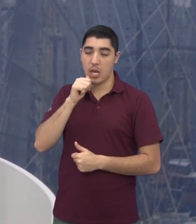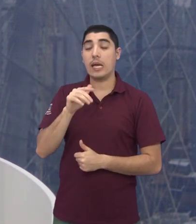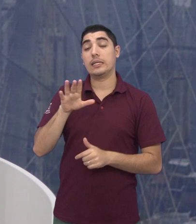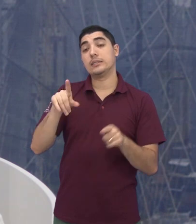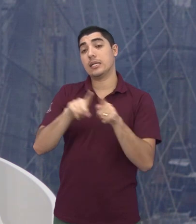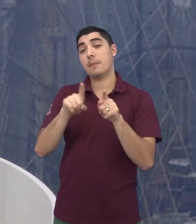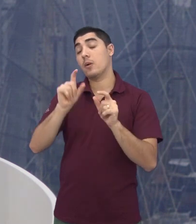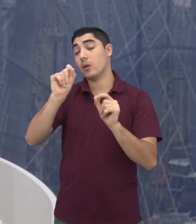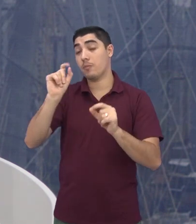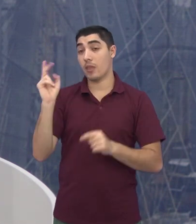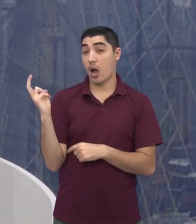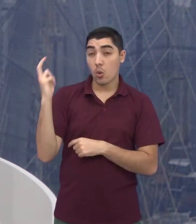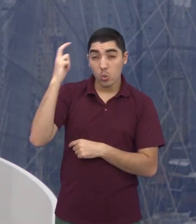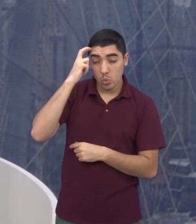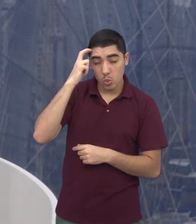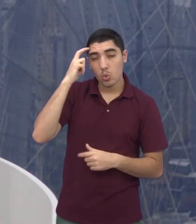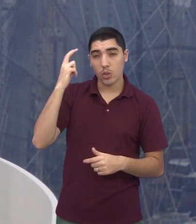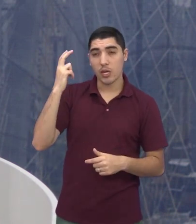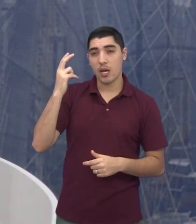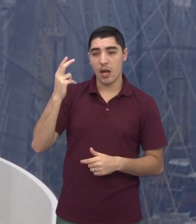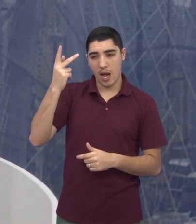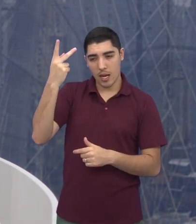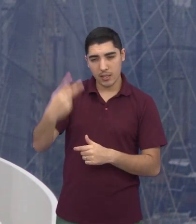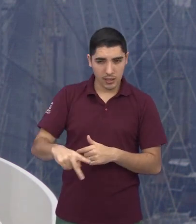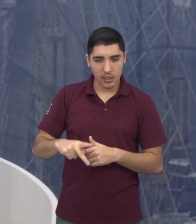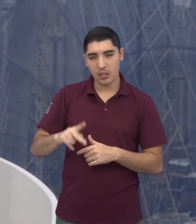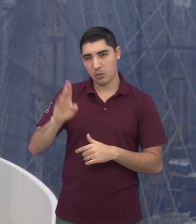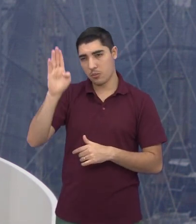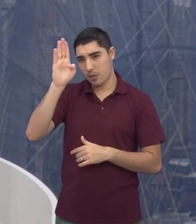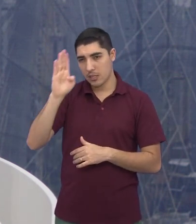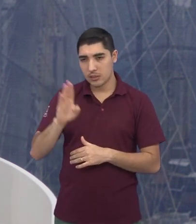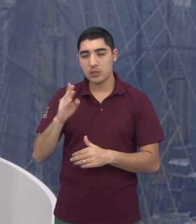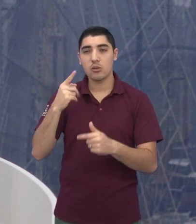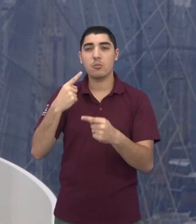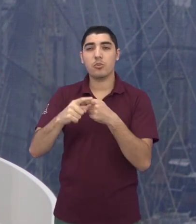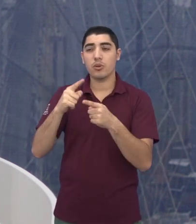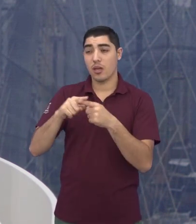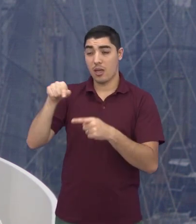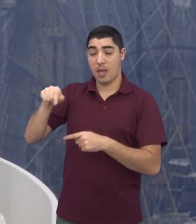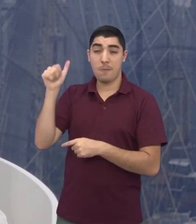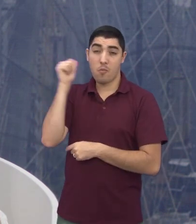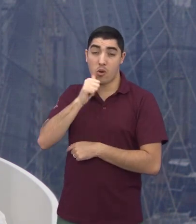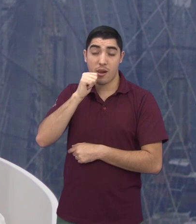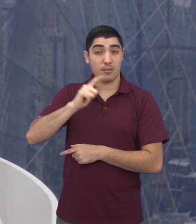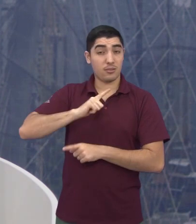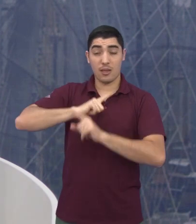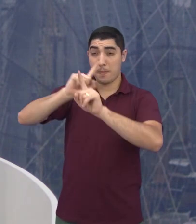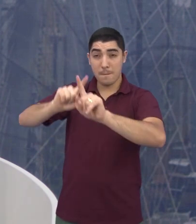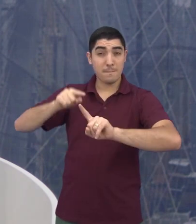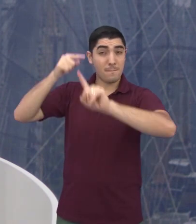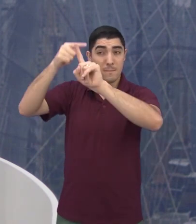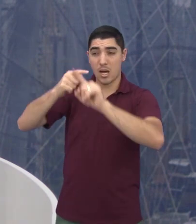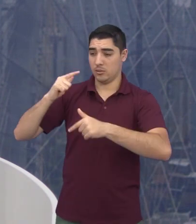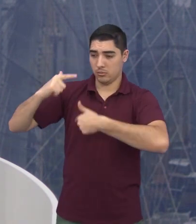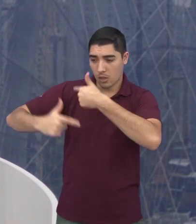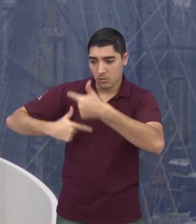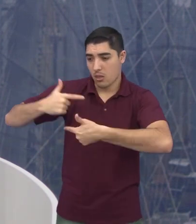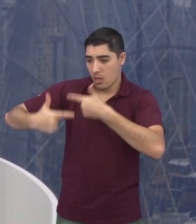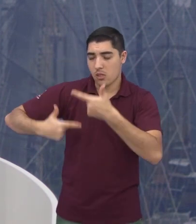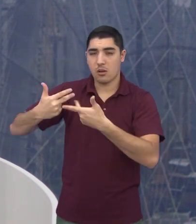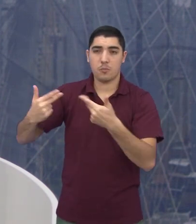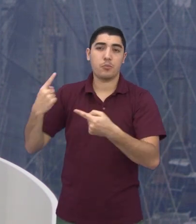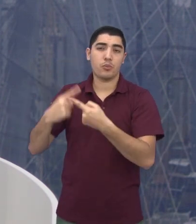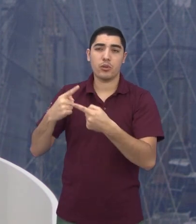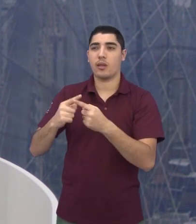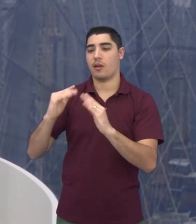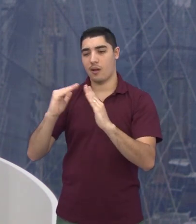do acúmulo de atividades que nós mulheres vem fazendo, que a gente vem fazendo aí